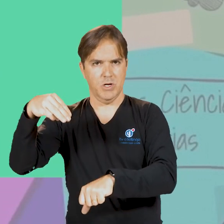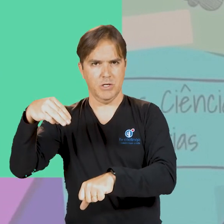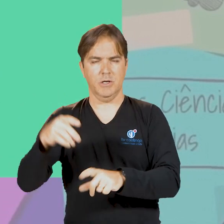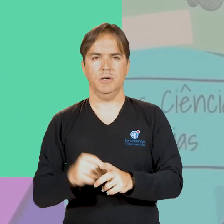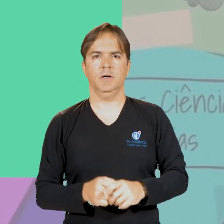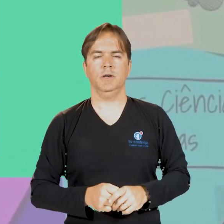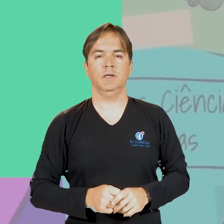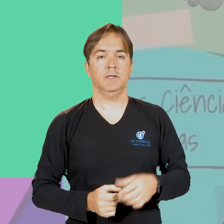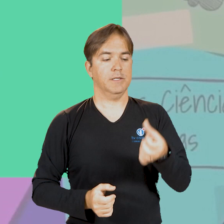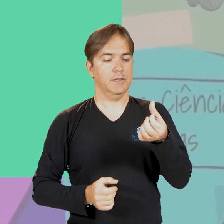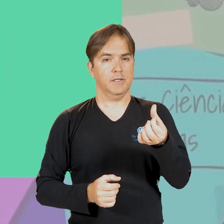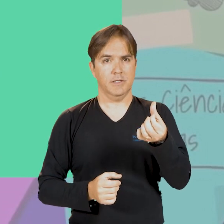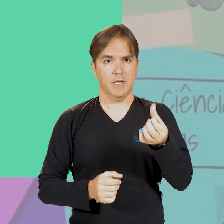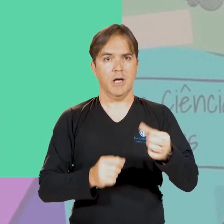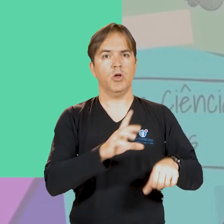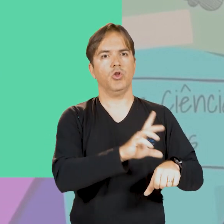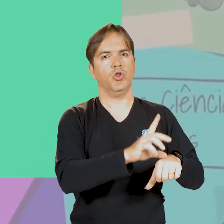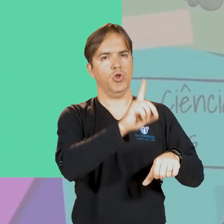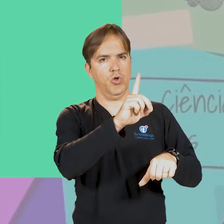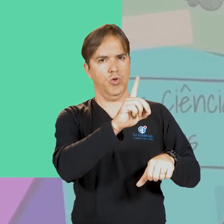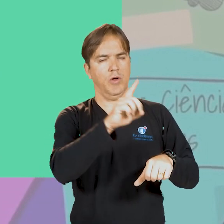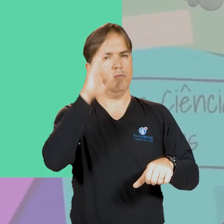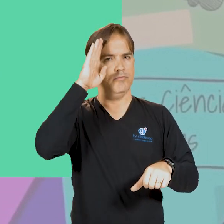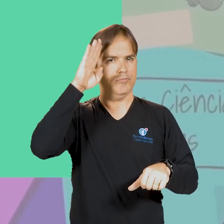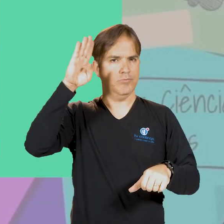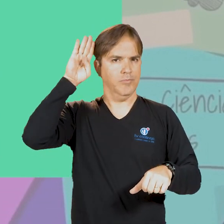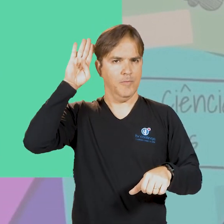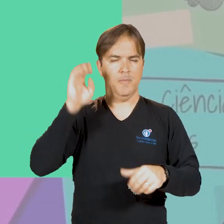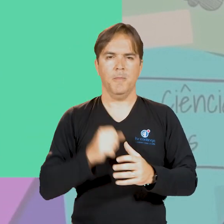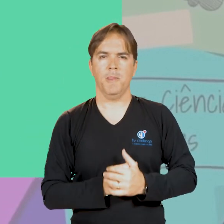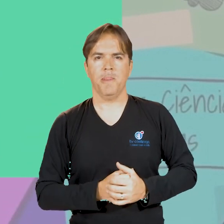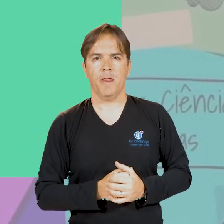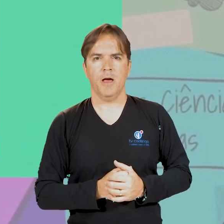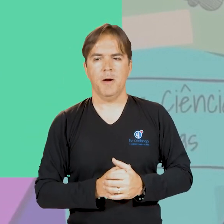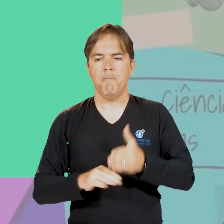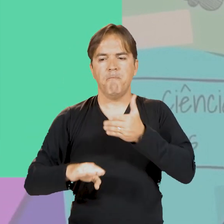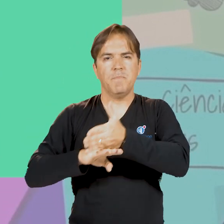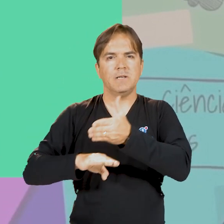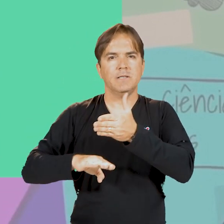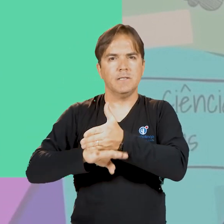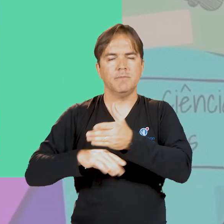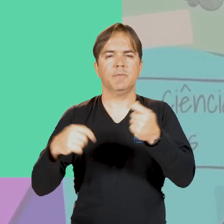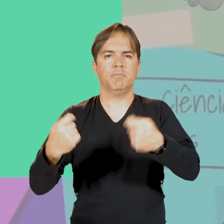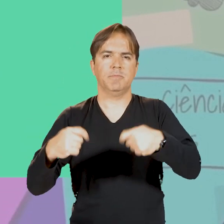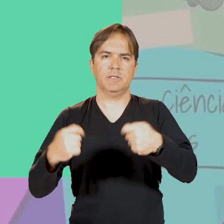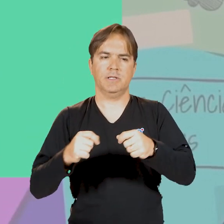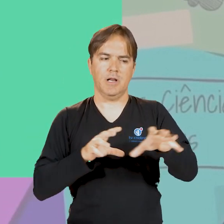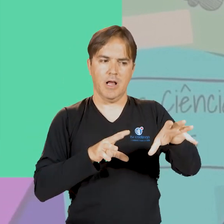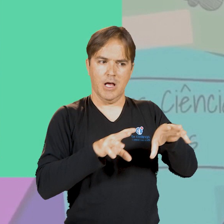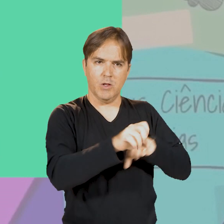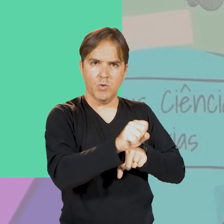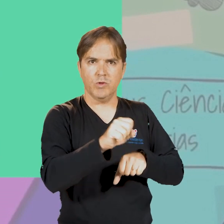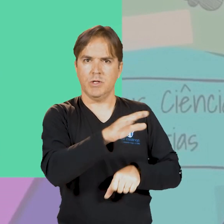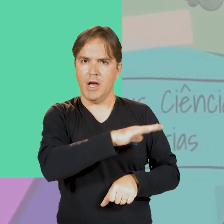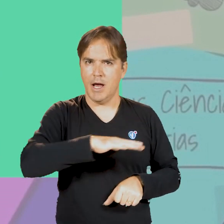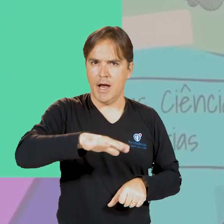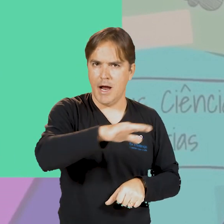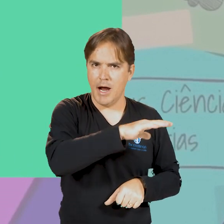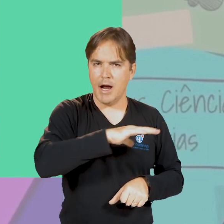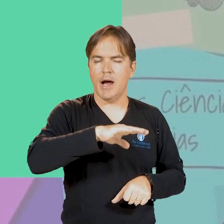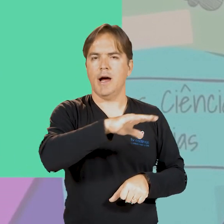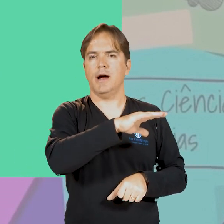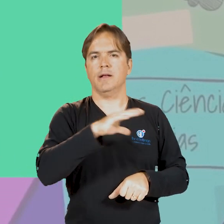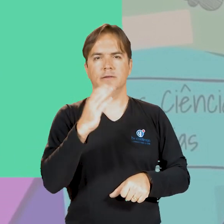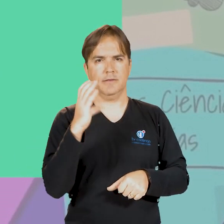e 6 para o doutorado acadêmico para participar é preciso ter graduação em áreas relacionadas